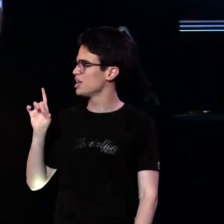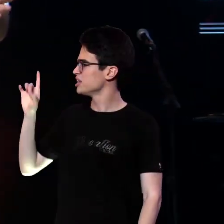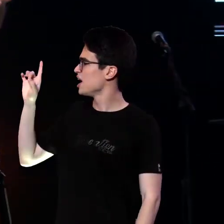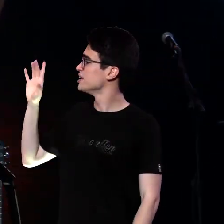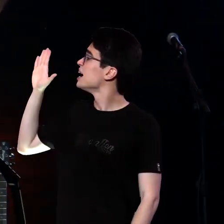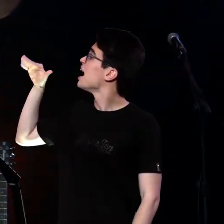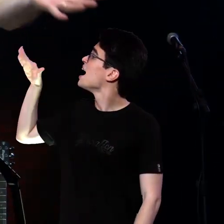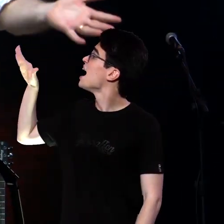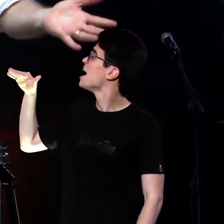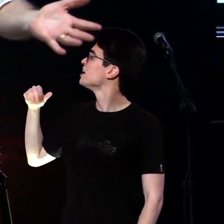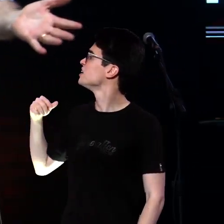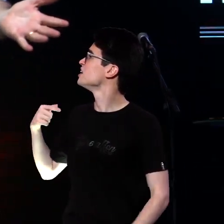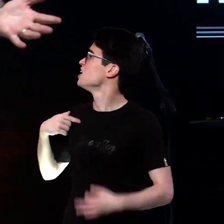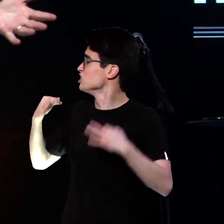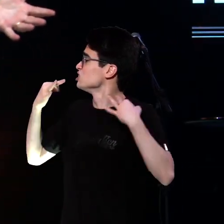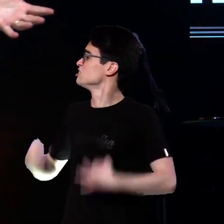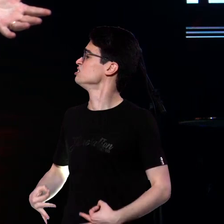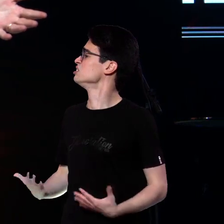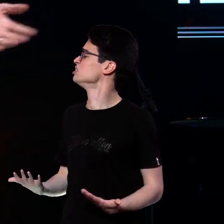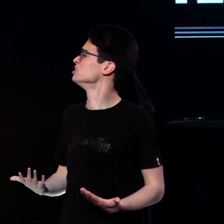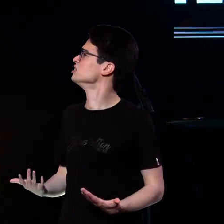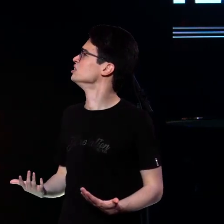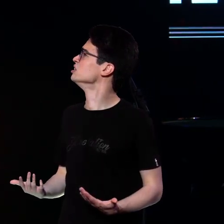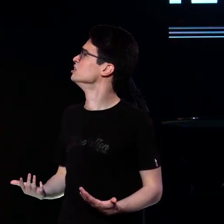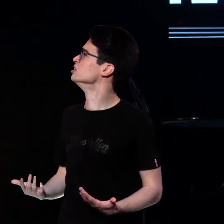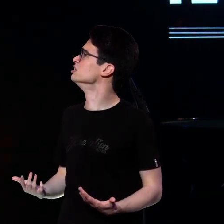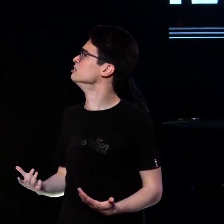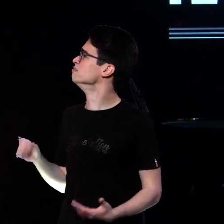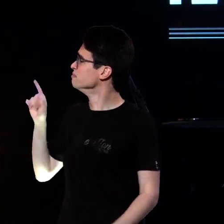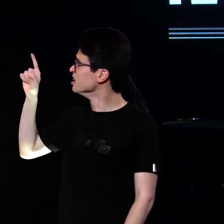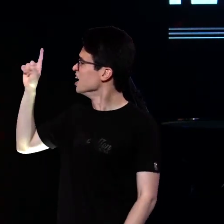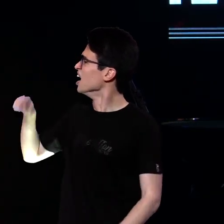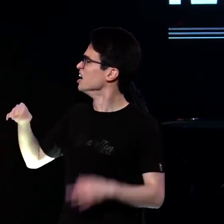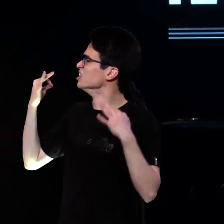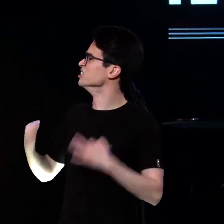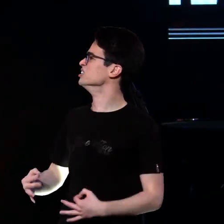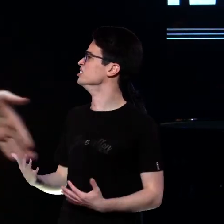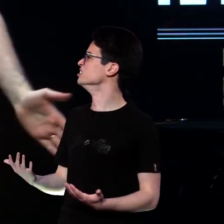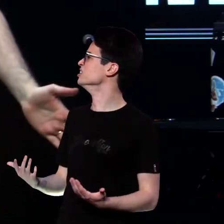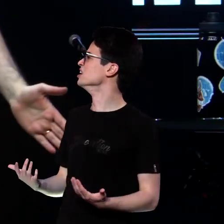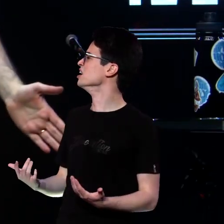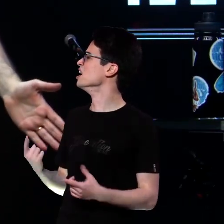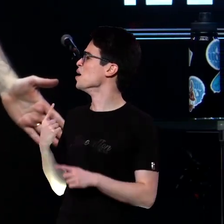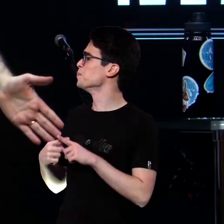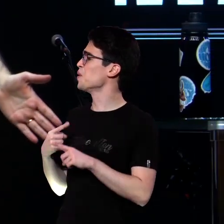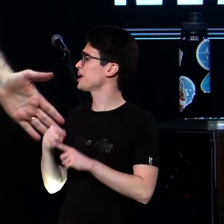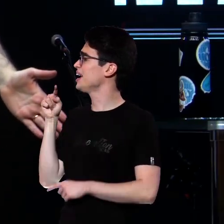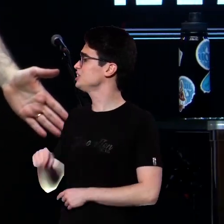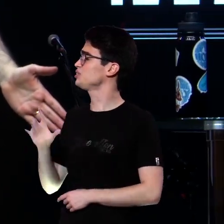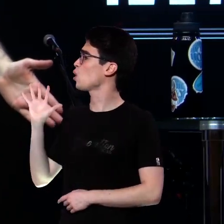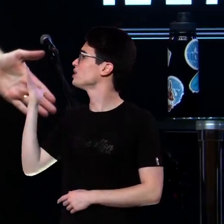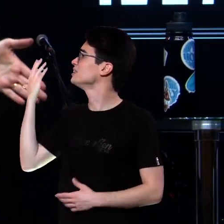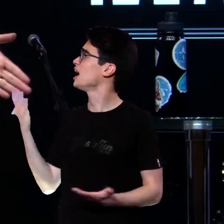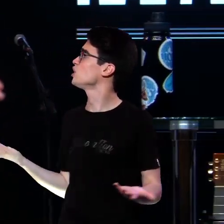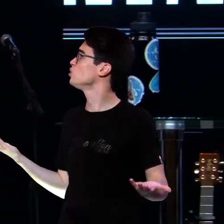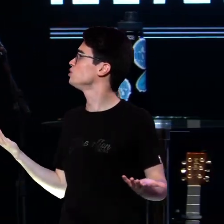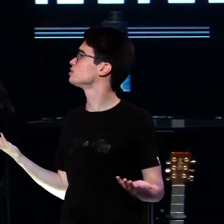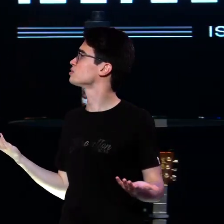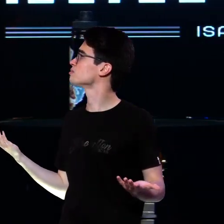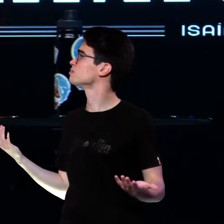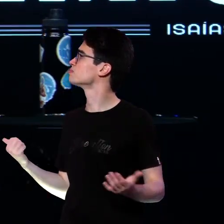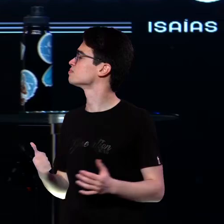ei, eu sou justo, e o Senhor é justo, por que isso aqui está acontecendo?